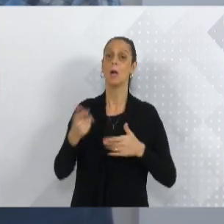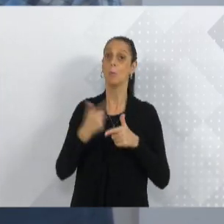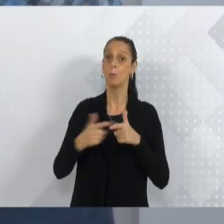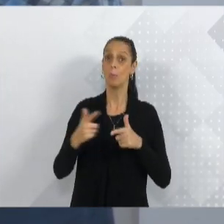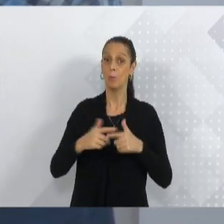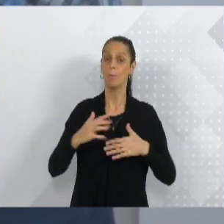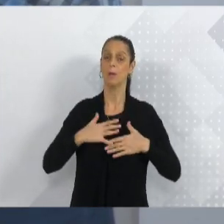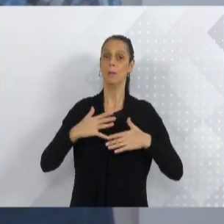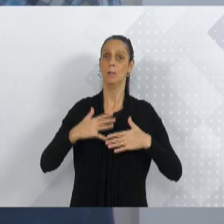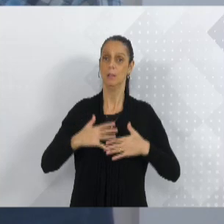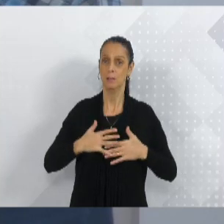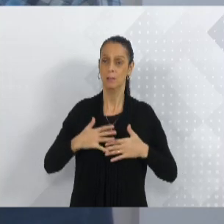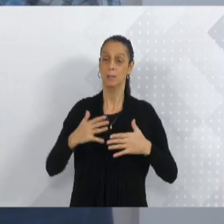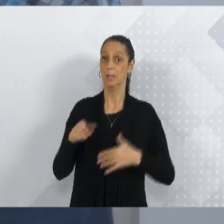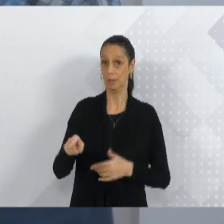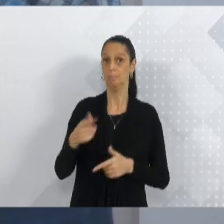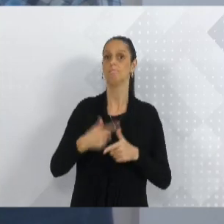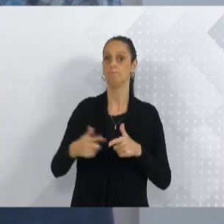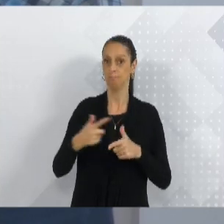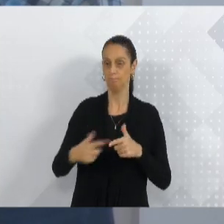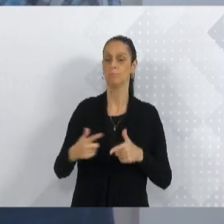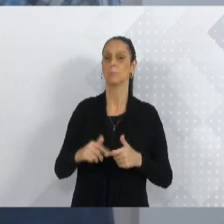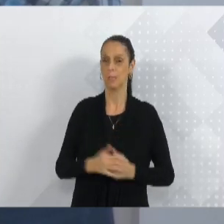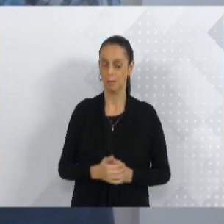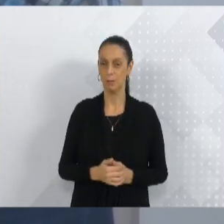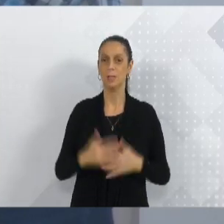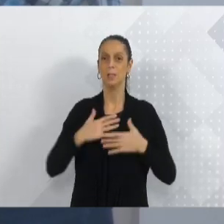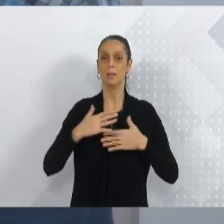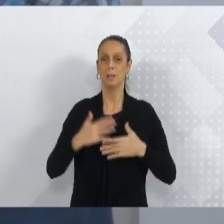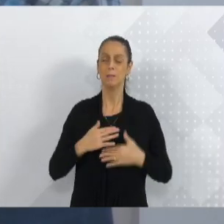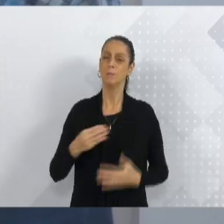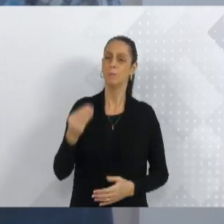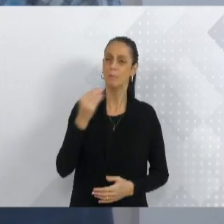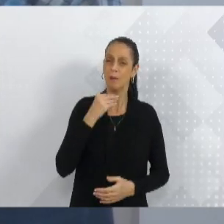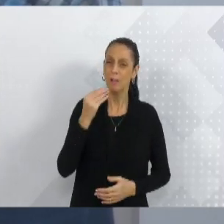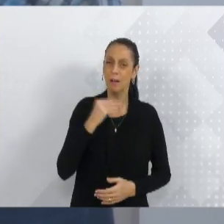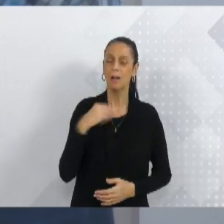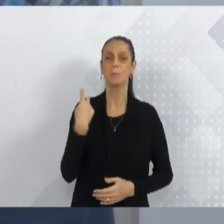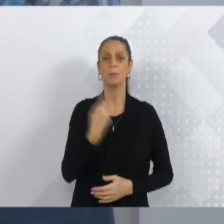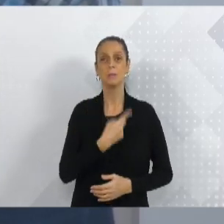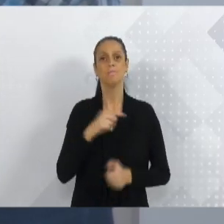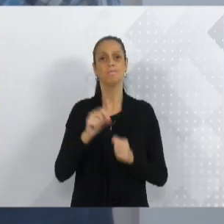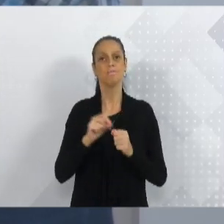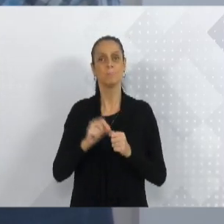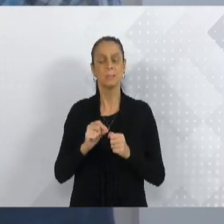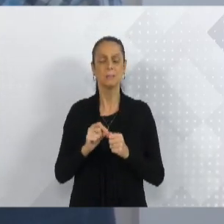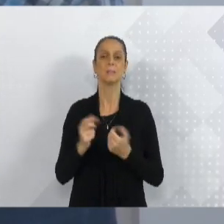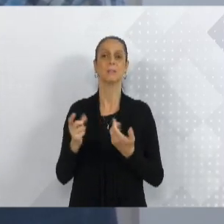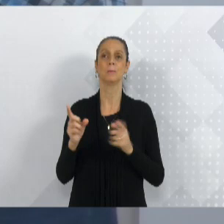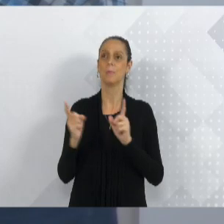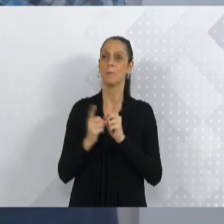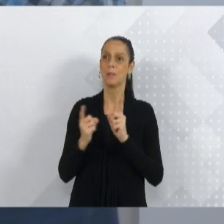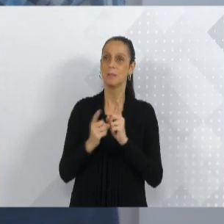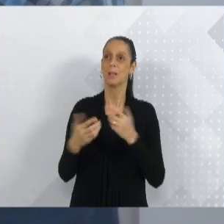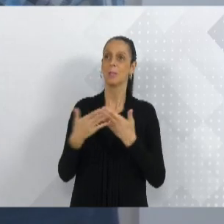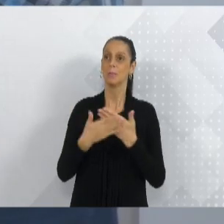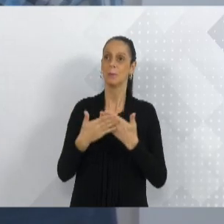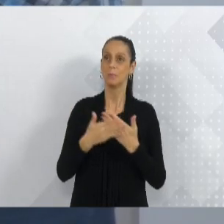pulmonares. Então, o paciente vinha com o pulmão muito debilitado. Então, a gente fazia... O